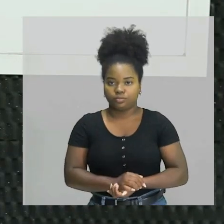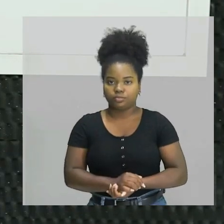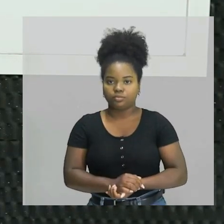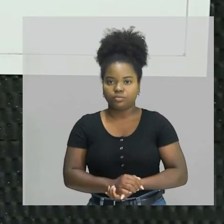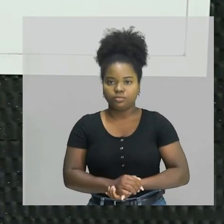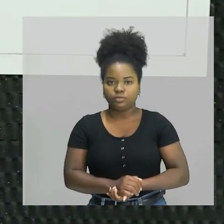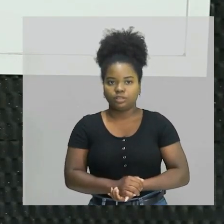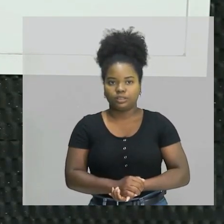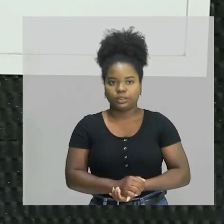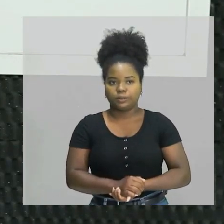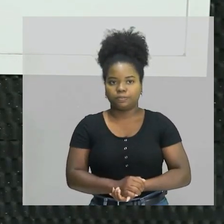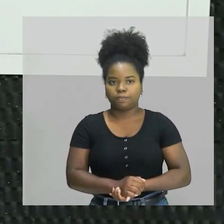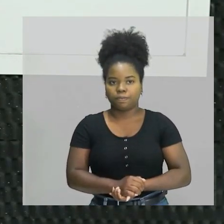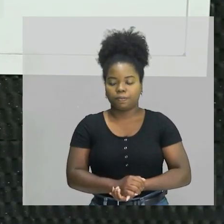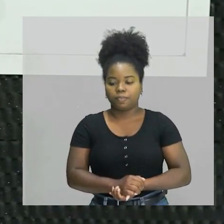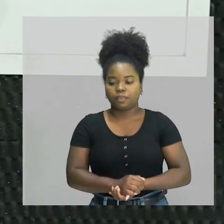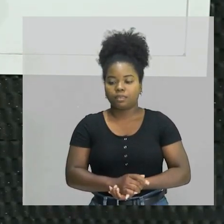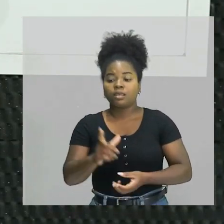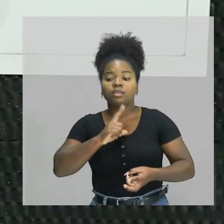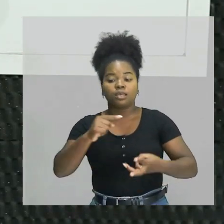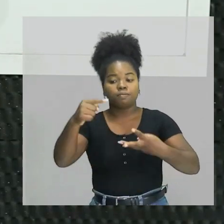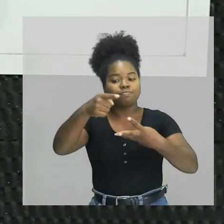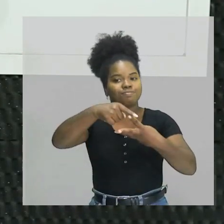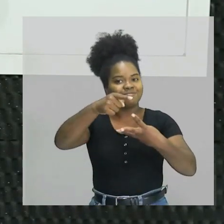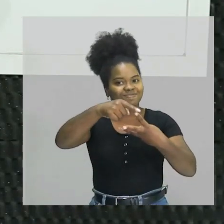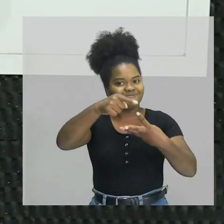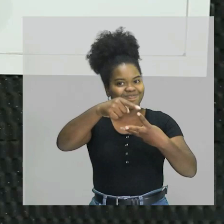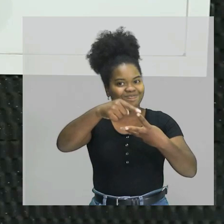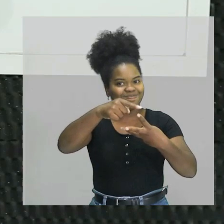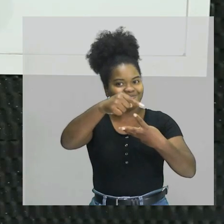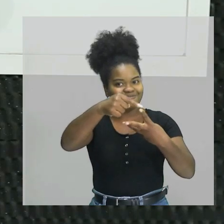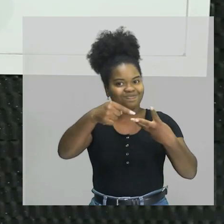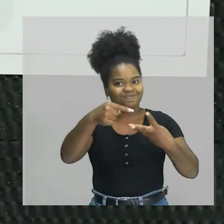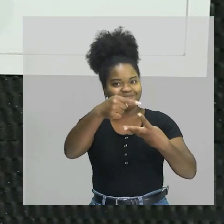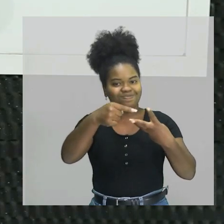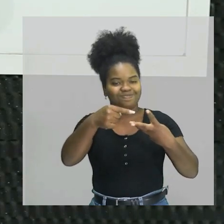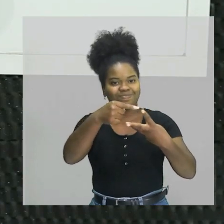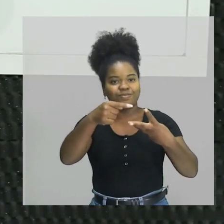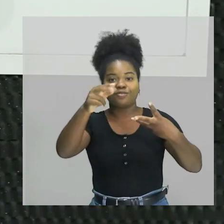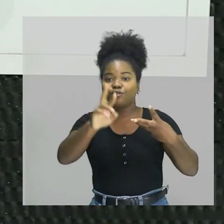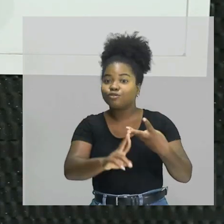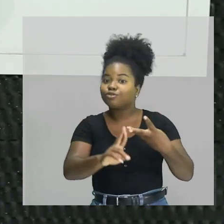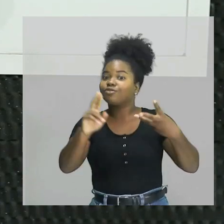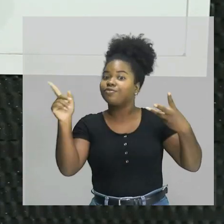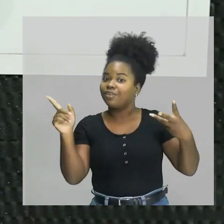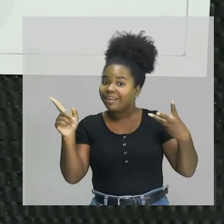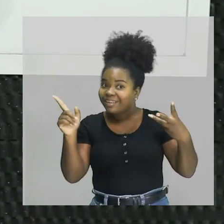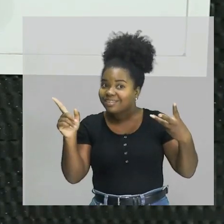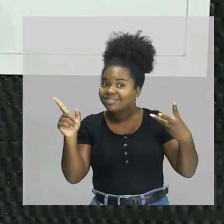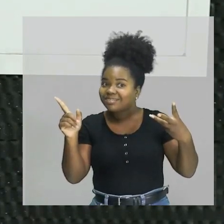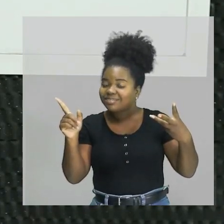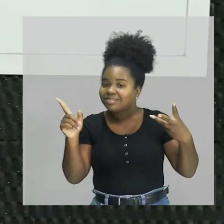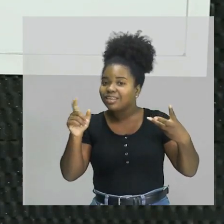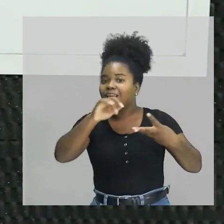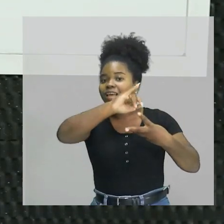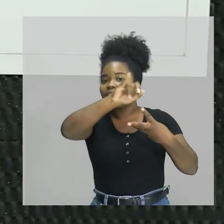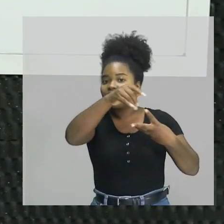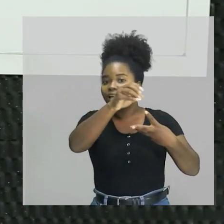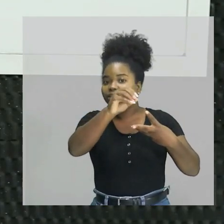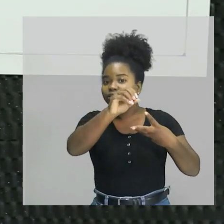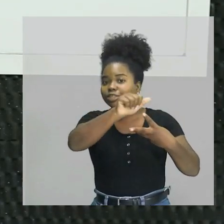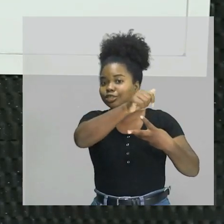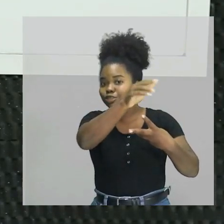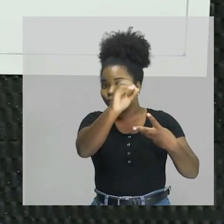consequência disso é que a parte do terreno para eles ficou um pedaço diferente. Aí você tem essa parte aqui que é de